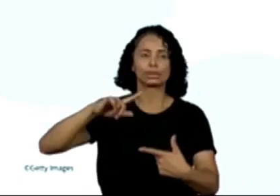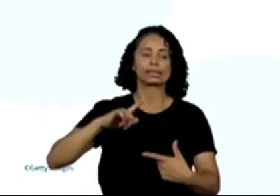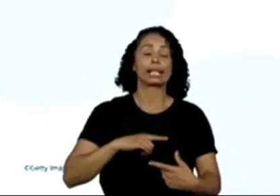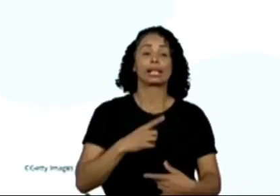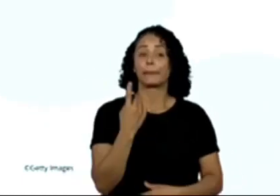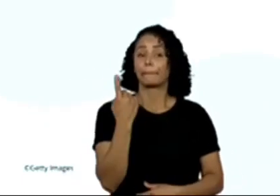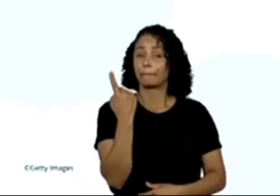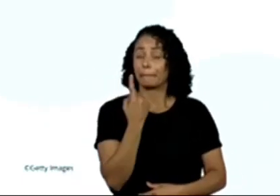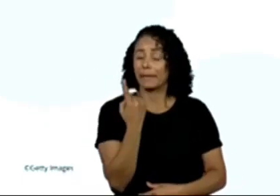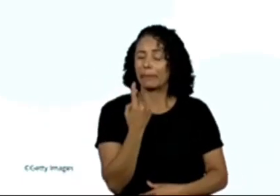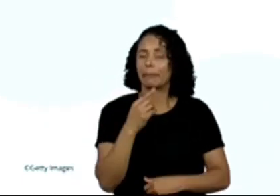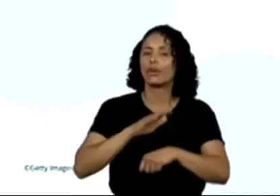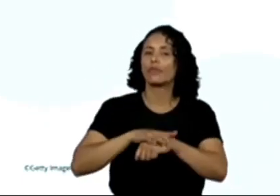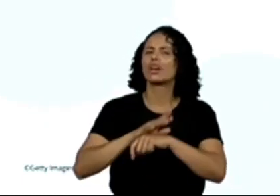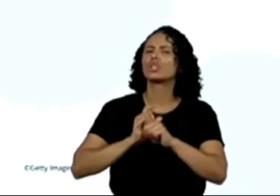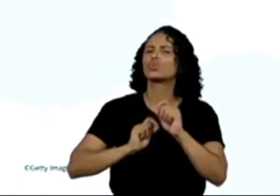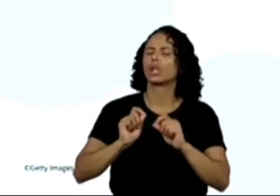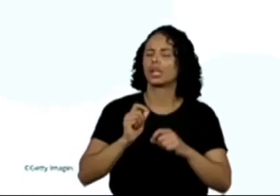Primeira coisa que eu tenho que fazer é o quê?